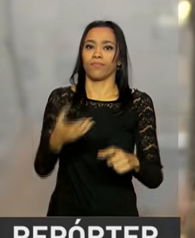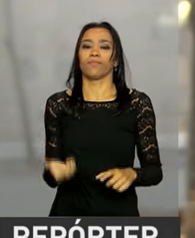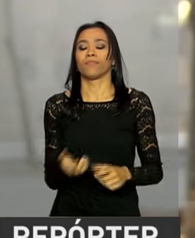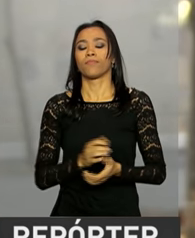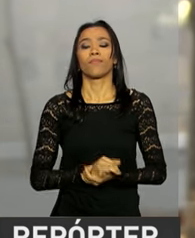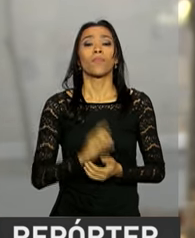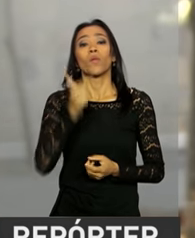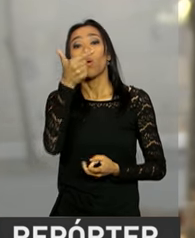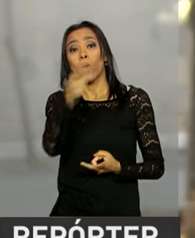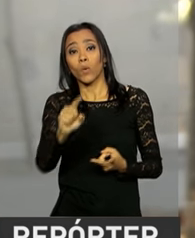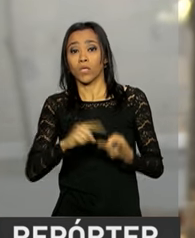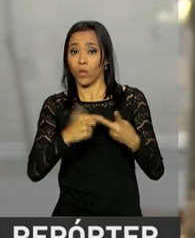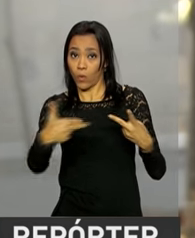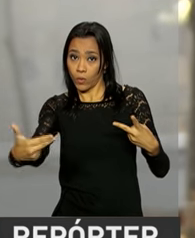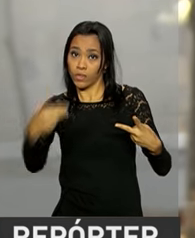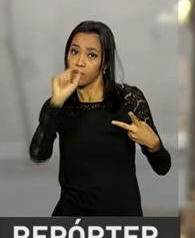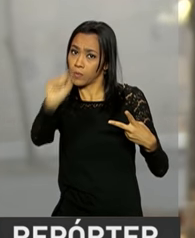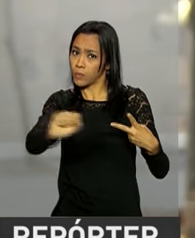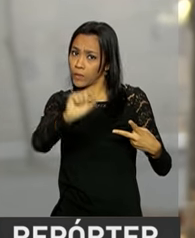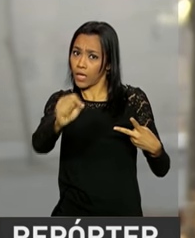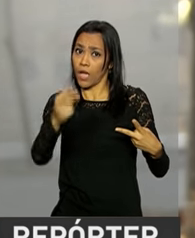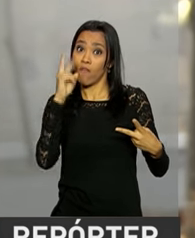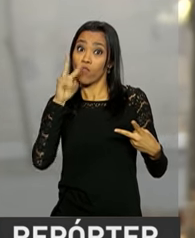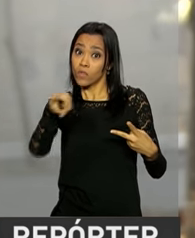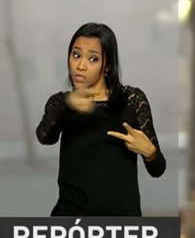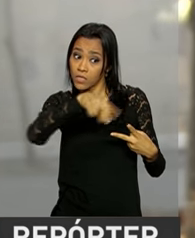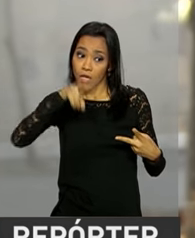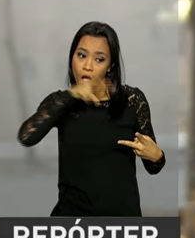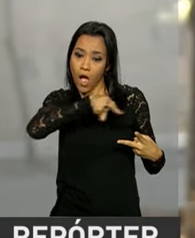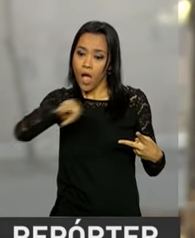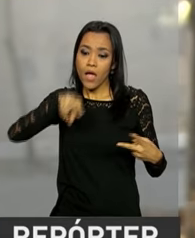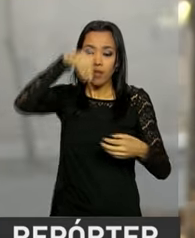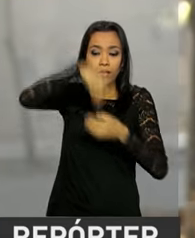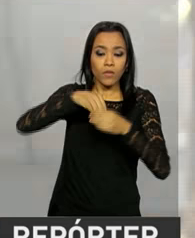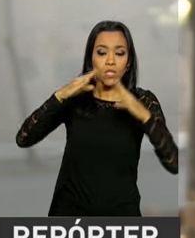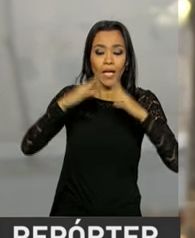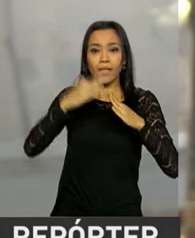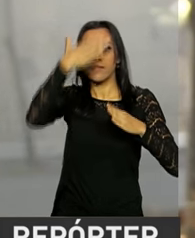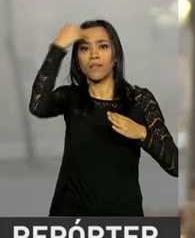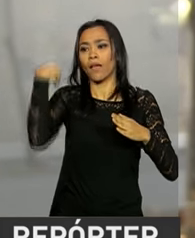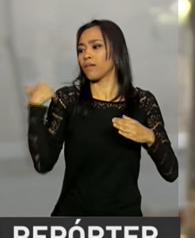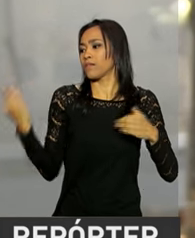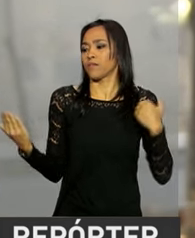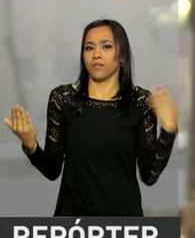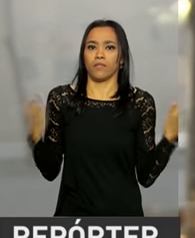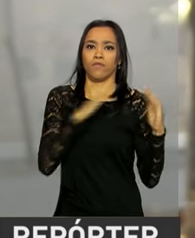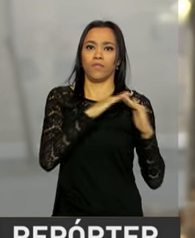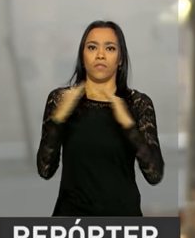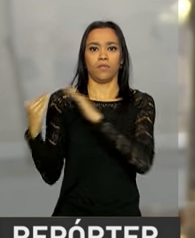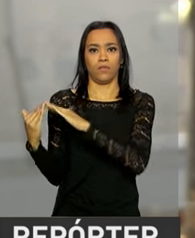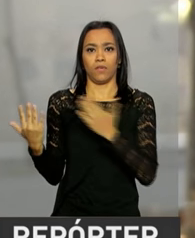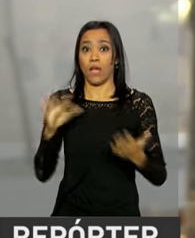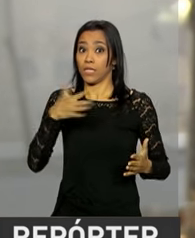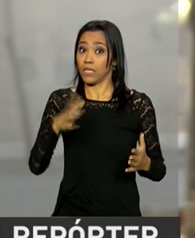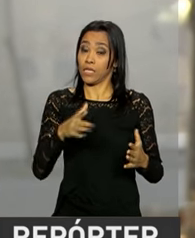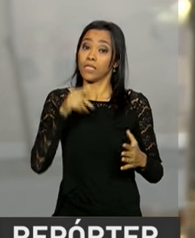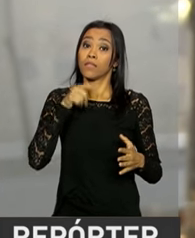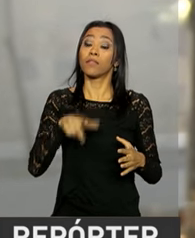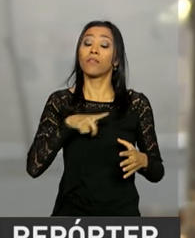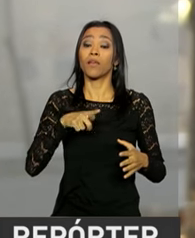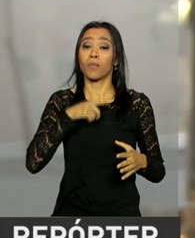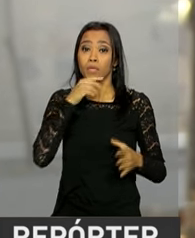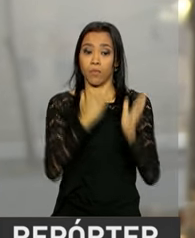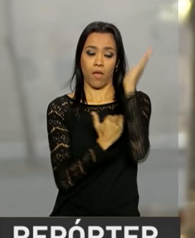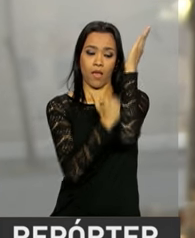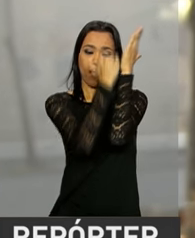ou não. A outra coisa é que a gente olha a nossa casa e esquece do entorno. Às vezes você tem a o buraco do elevador quando